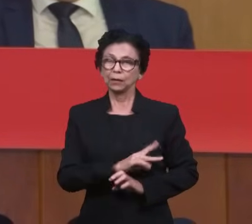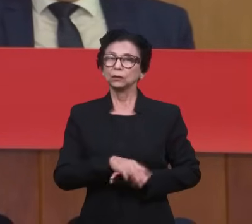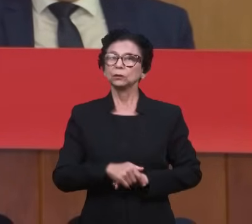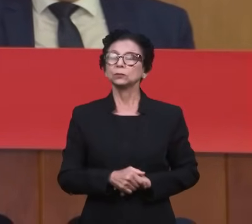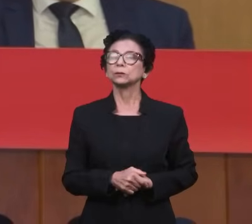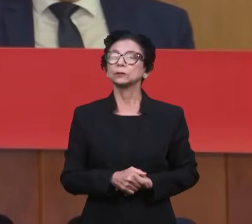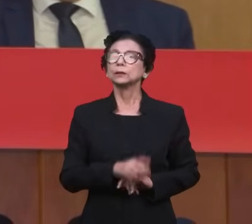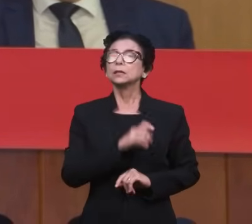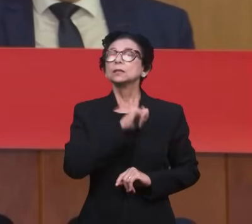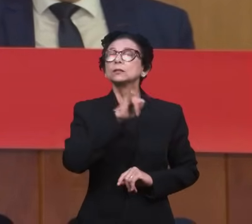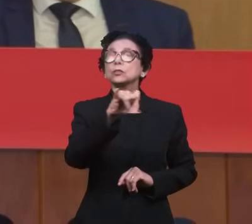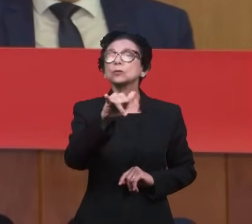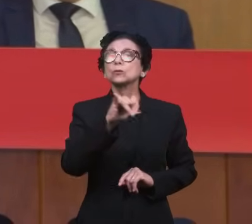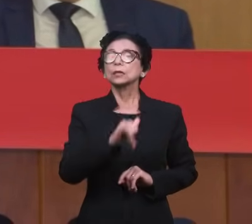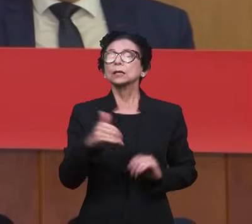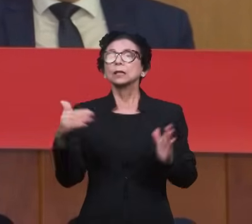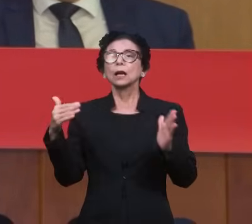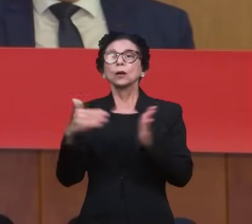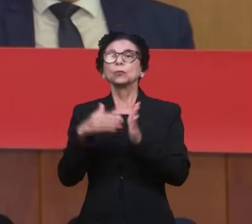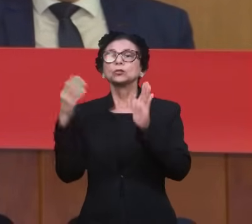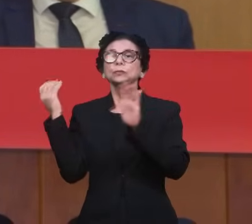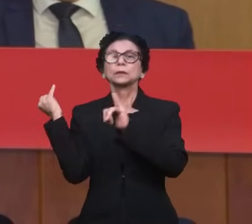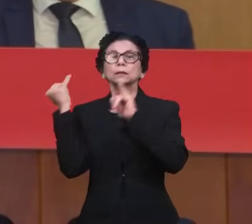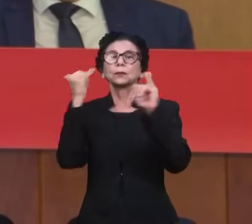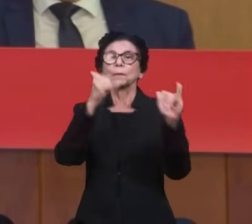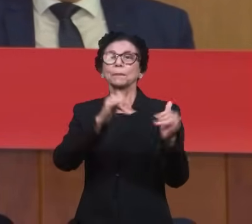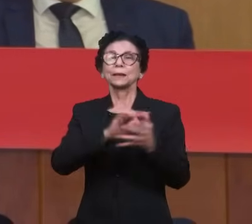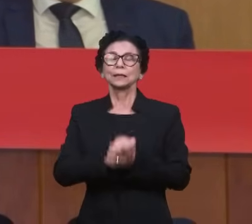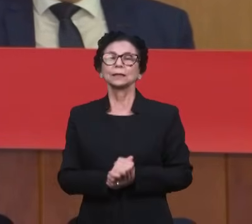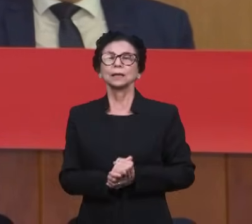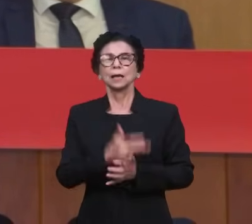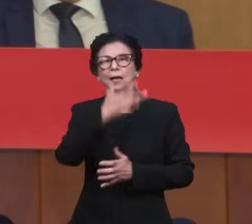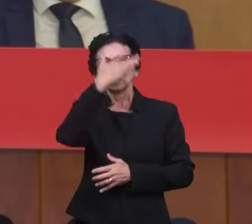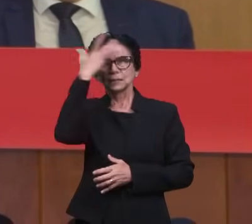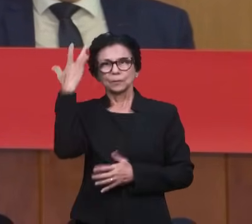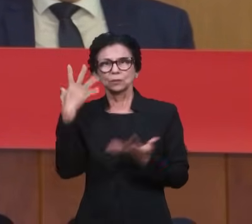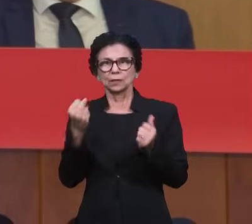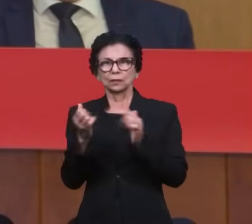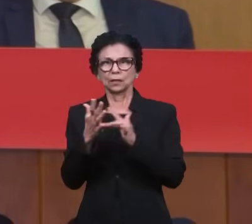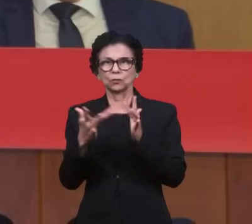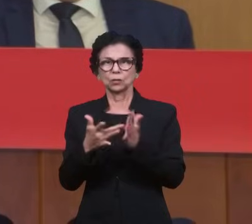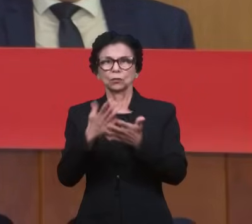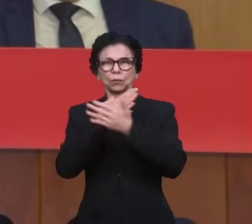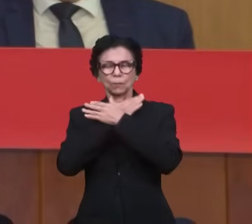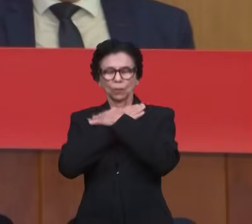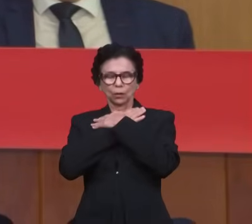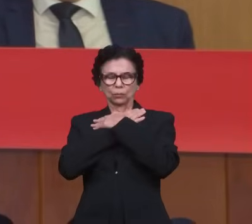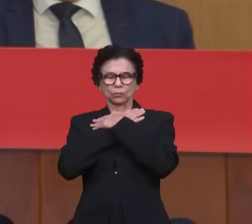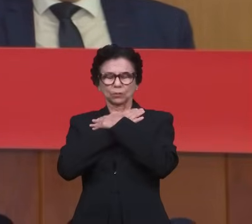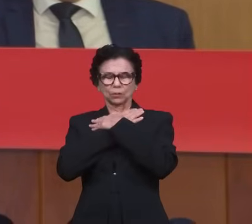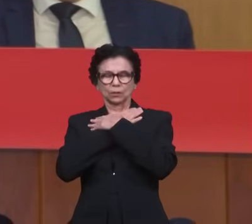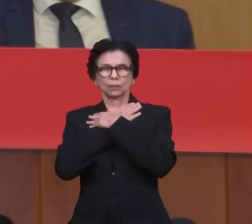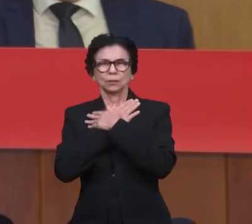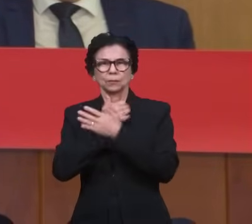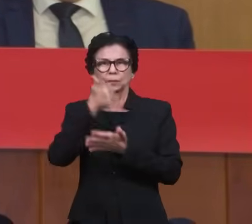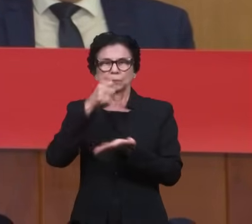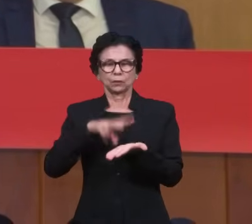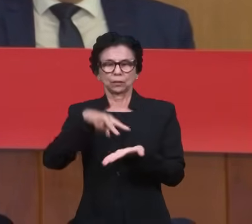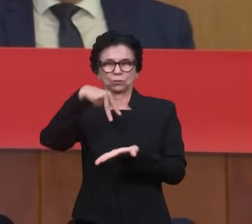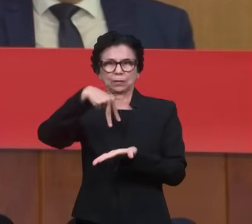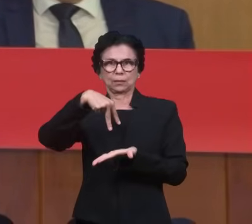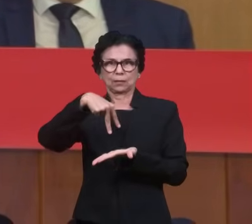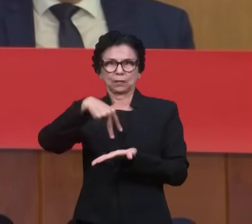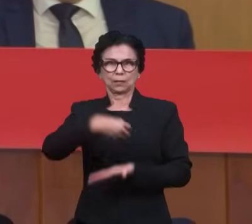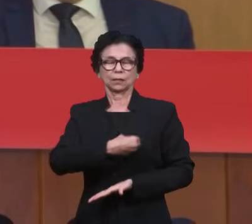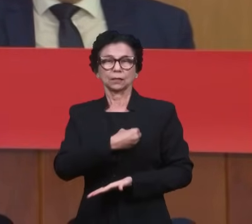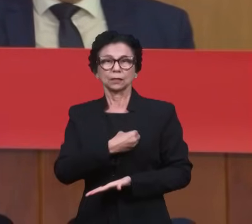trombeta, os mortos em Cristo ressuscitarão primeiro, nós os vivos seremos transformados e